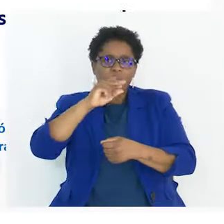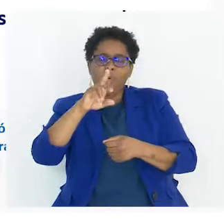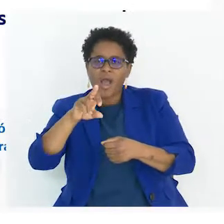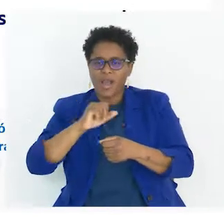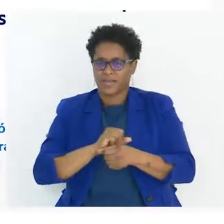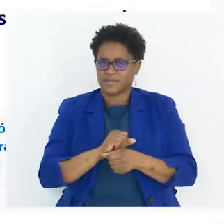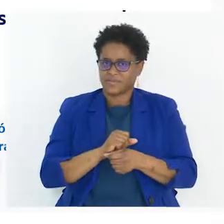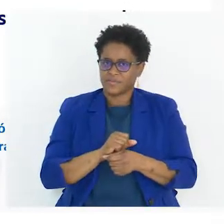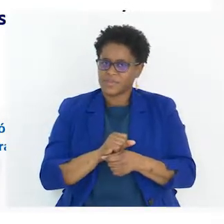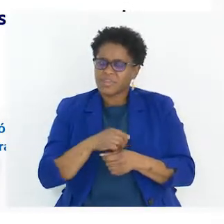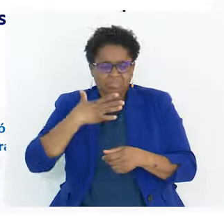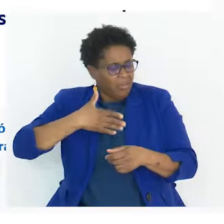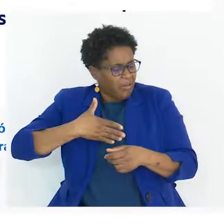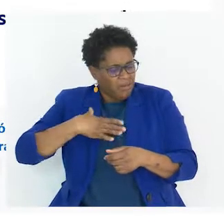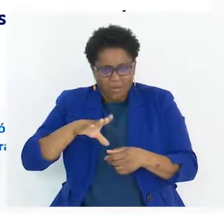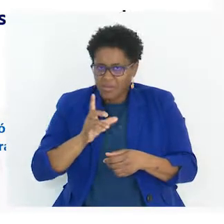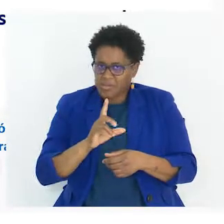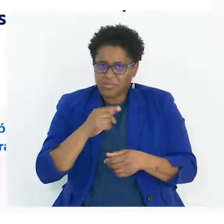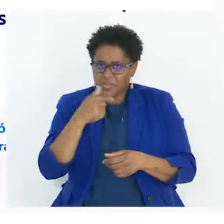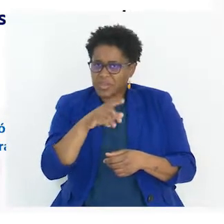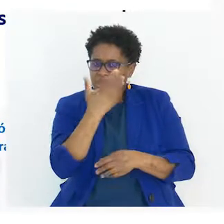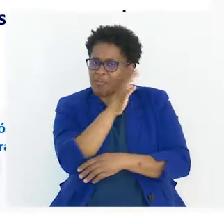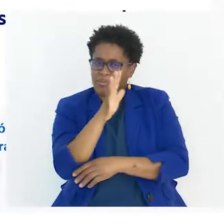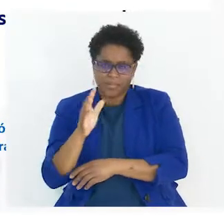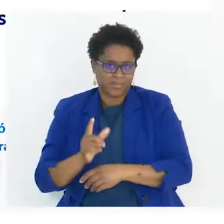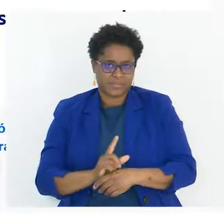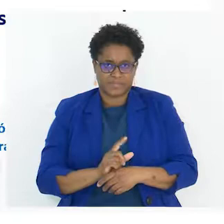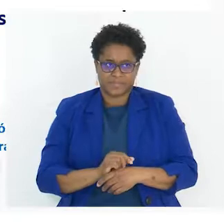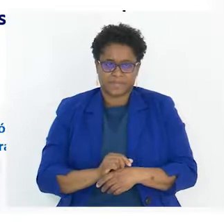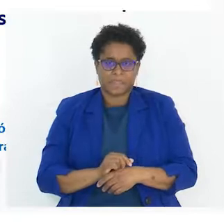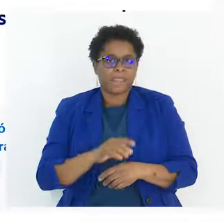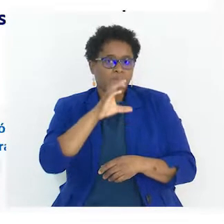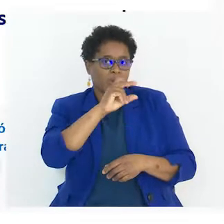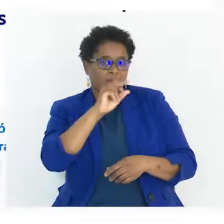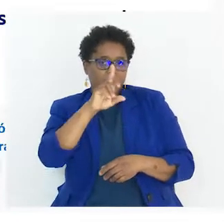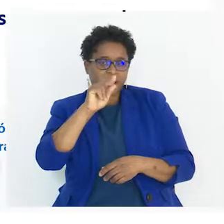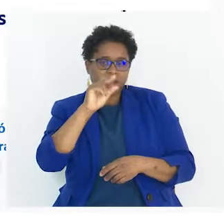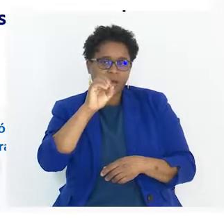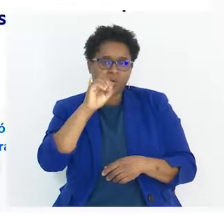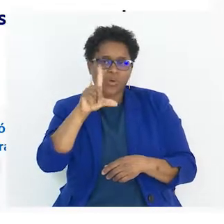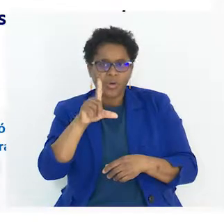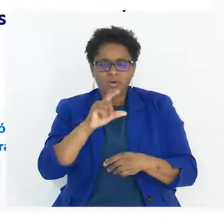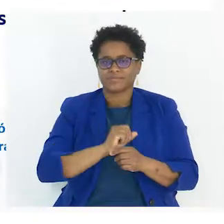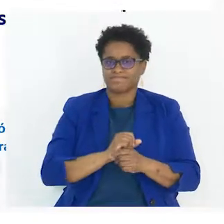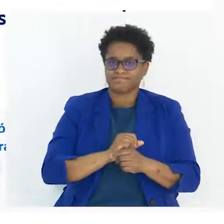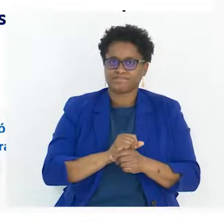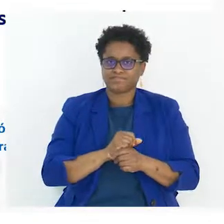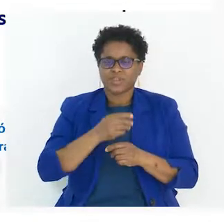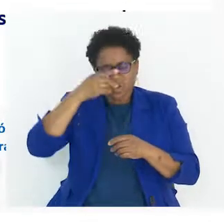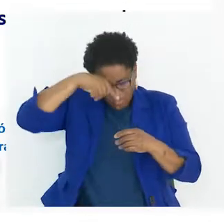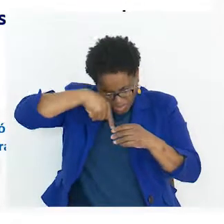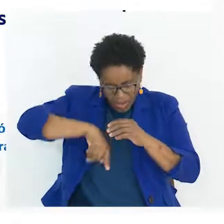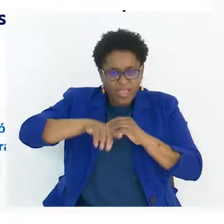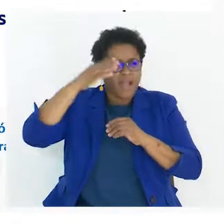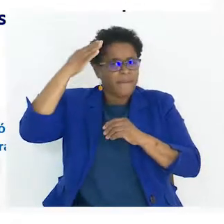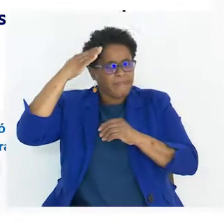rodeava era o ar e nem sequer havia erva. O caracol meteu a cabeça na